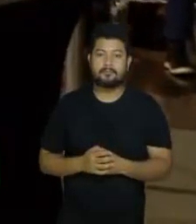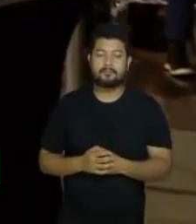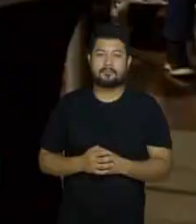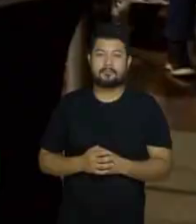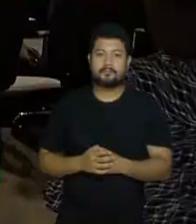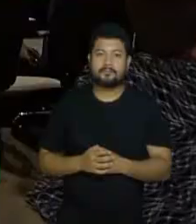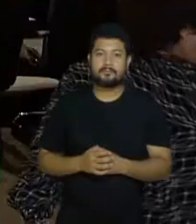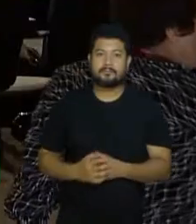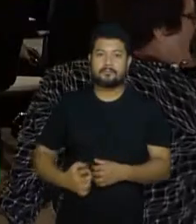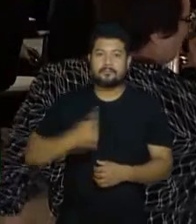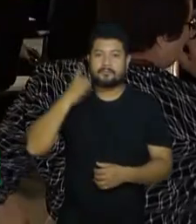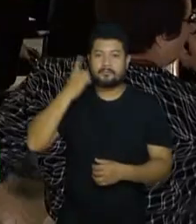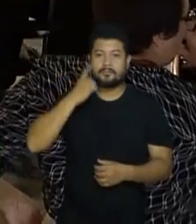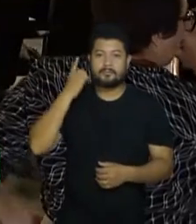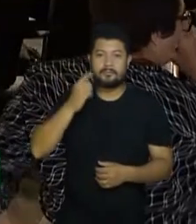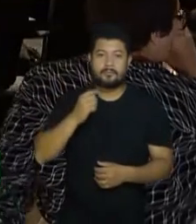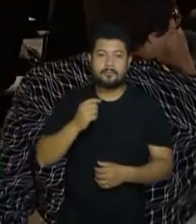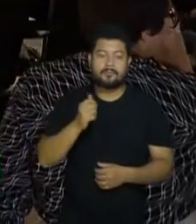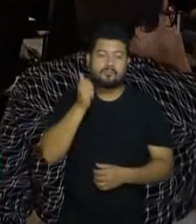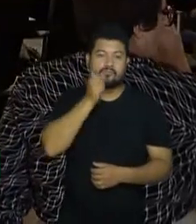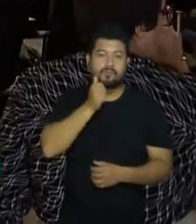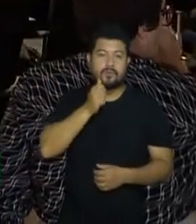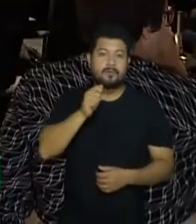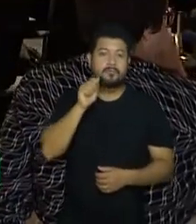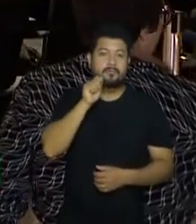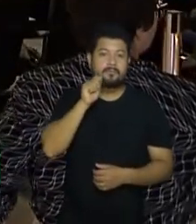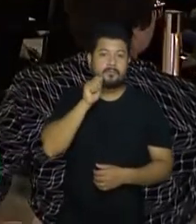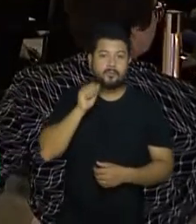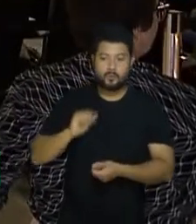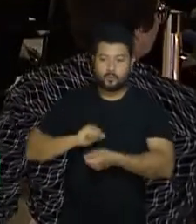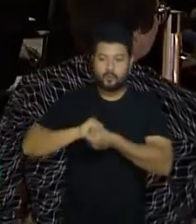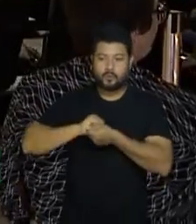A deputada Ana Campagnolo, que vem acompanhada do seu bebezinho.